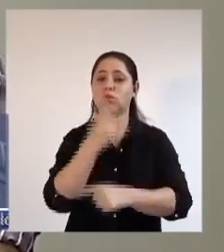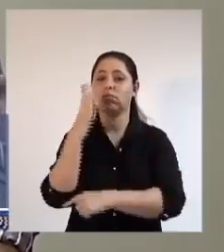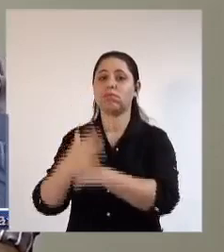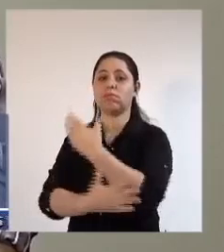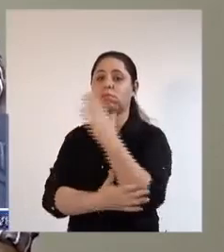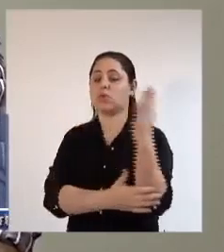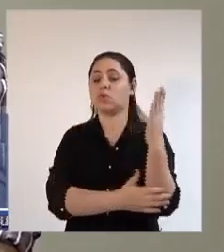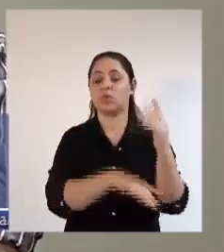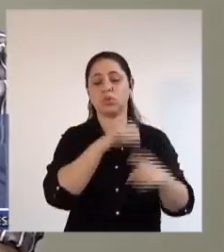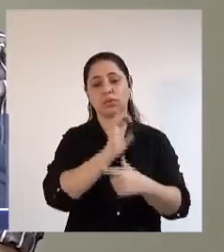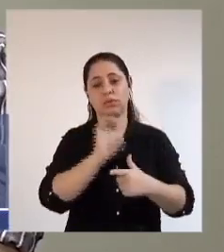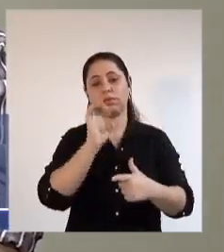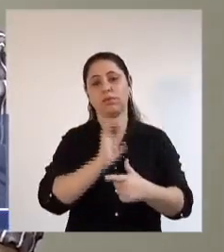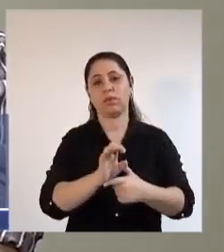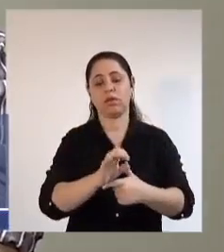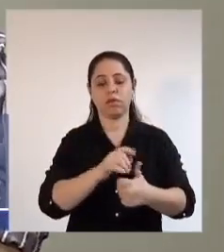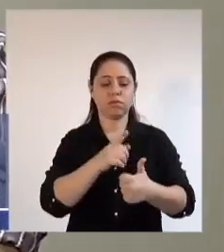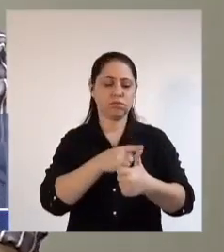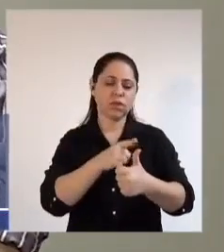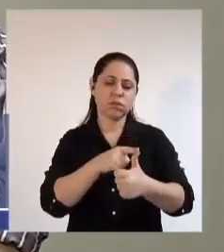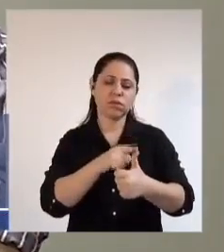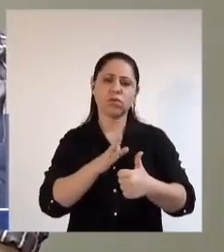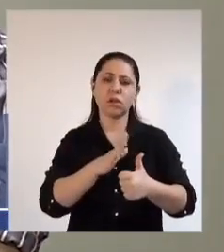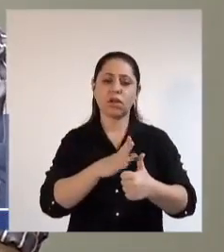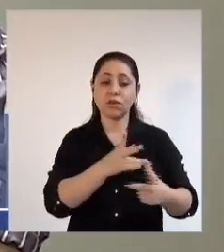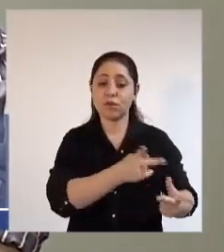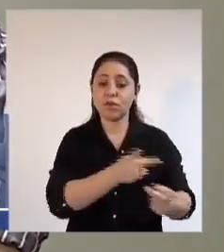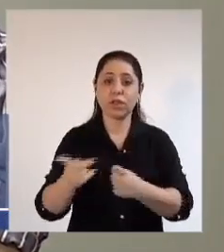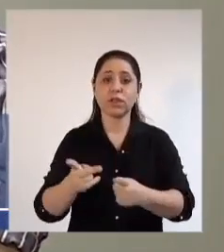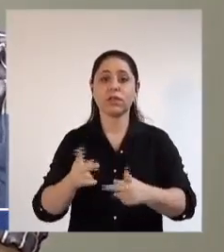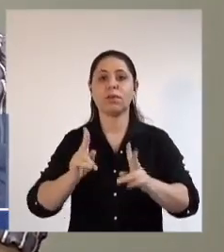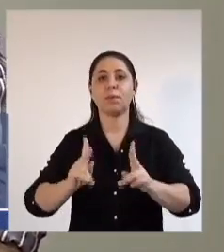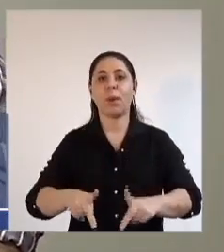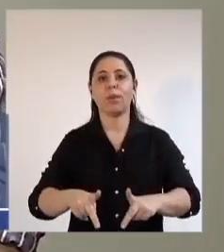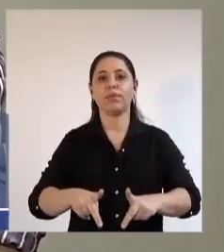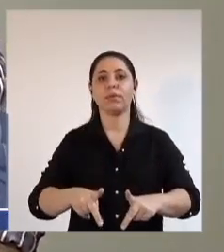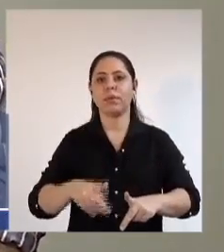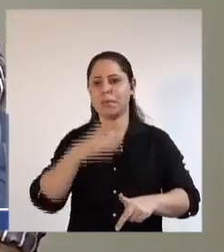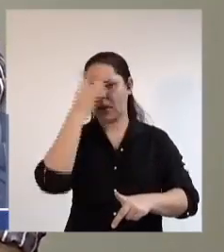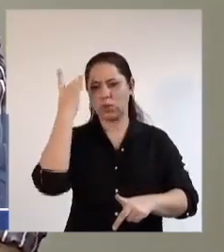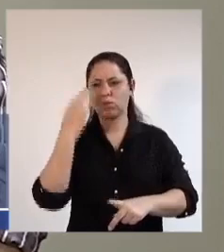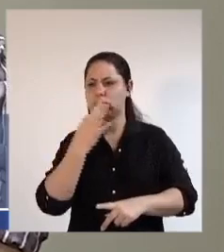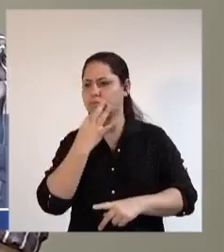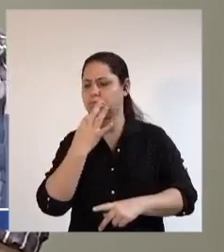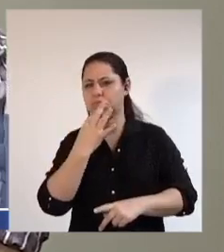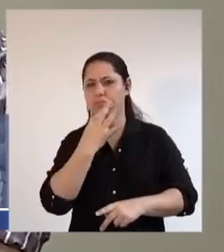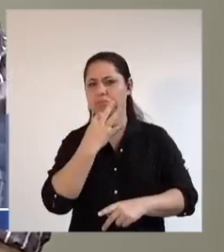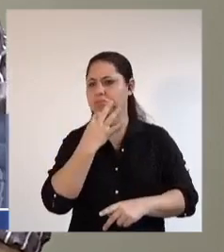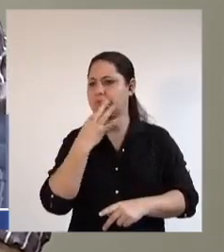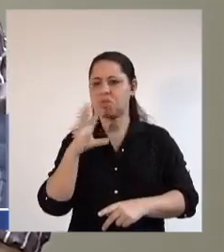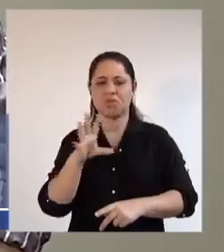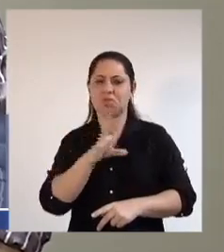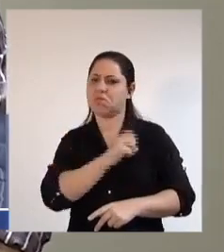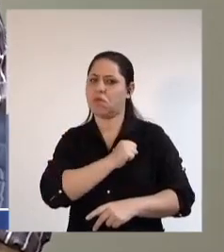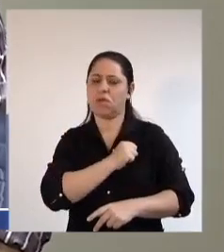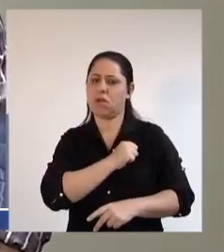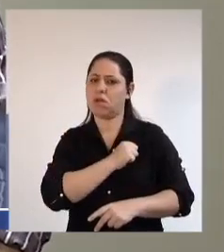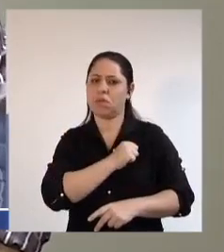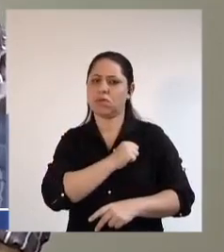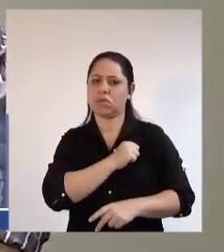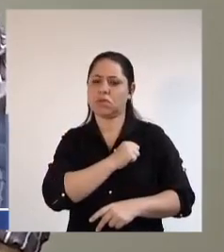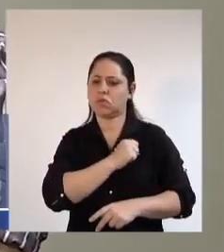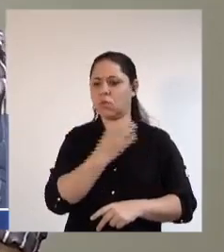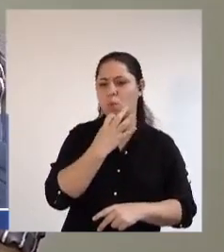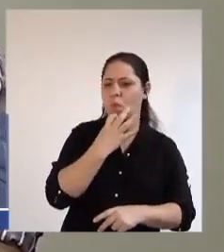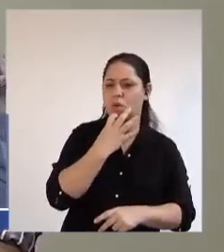estado o primeiro ponto foi bem citado aqui visitação pública que não conhece não ame quem não ama não defende